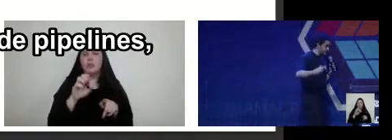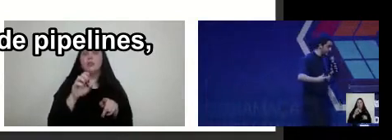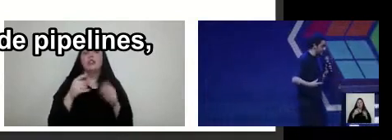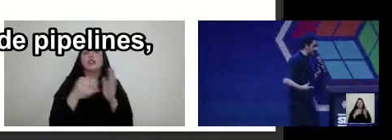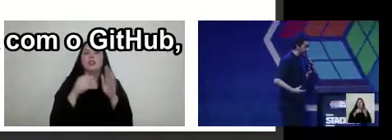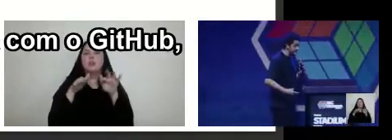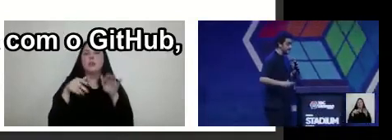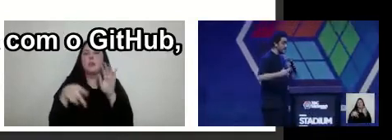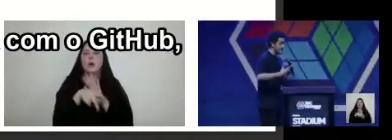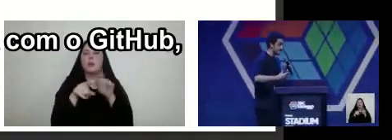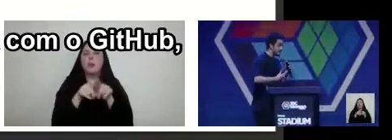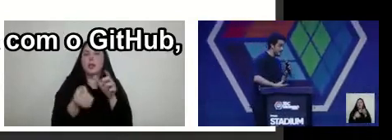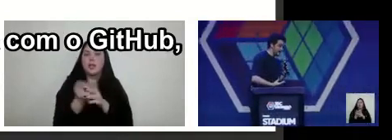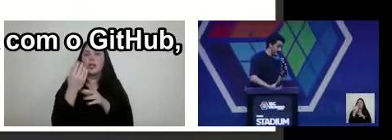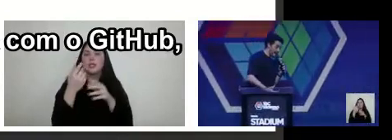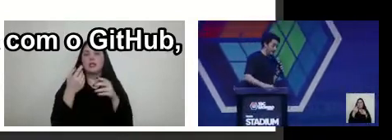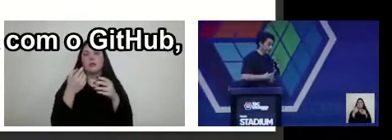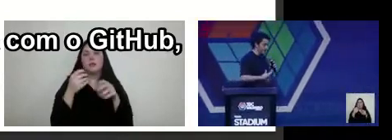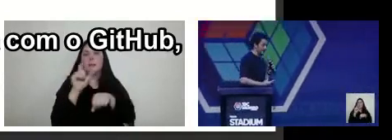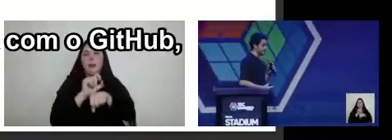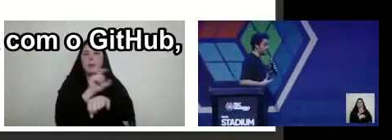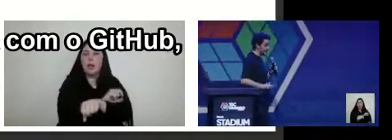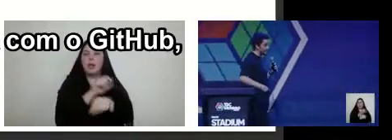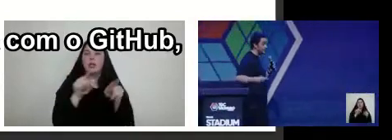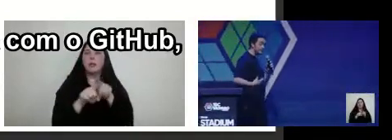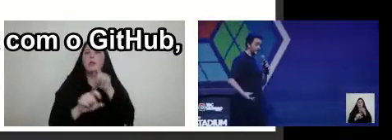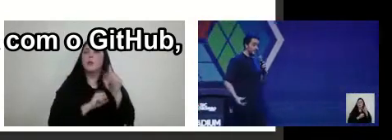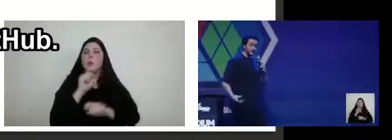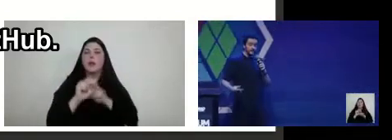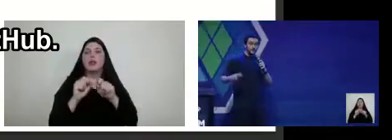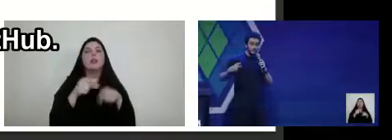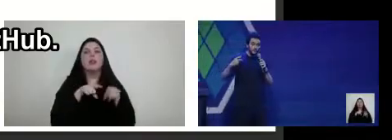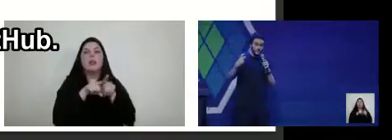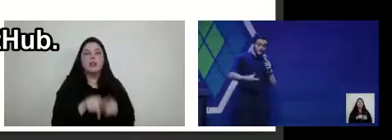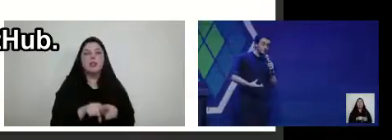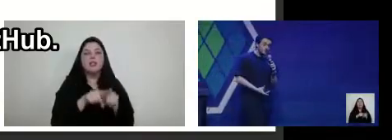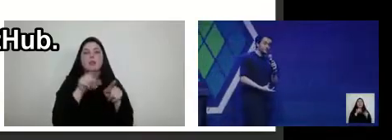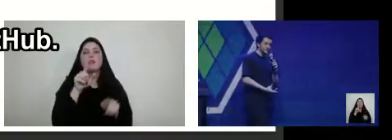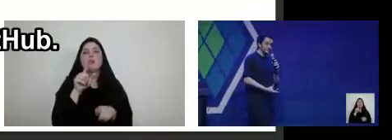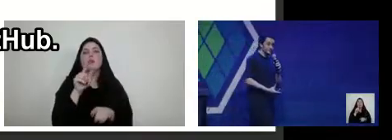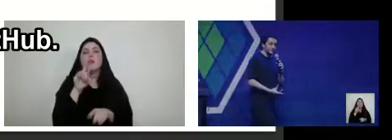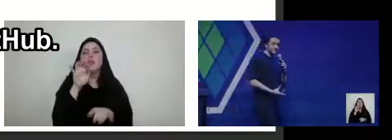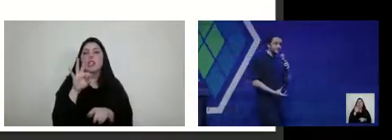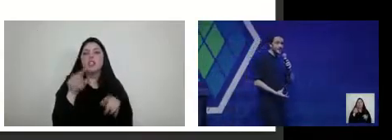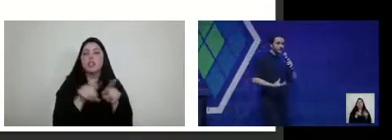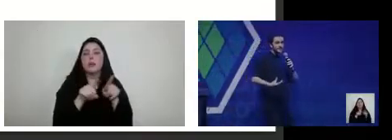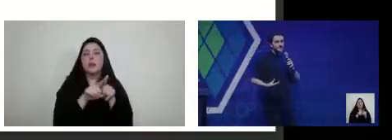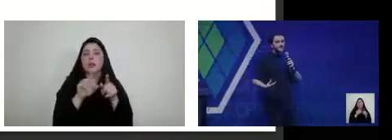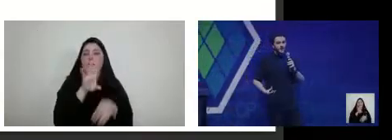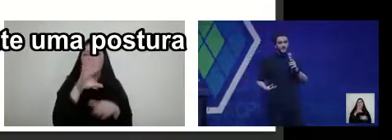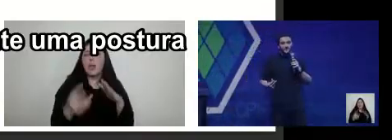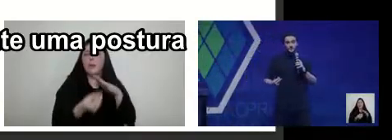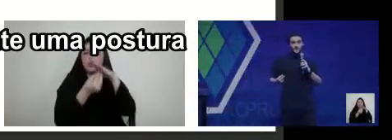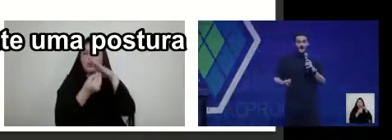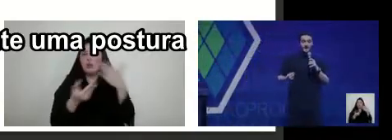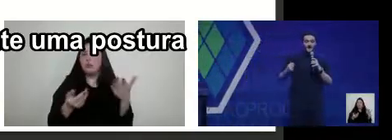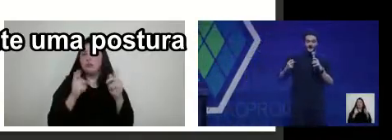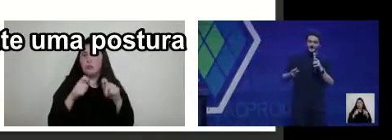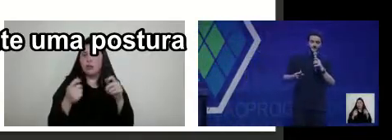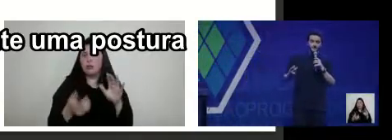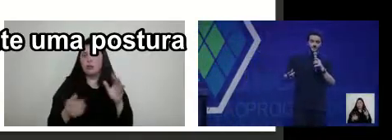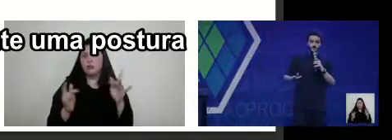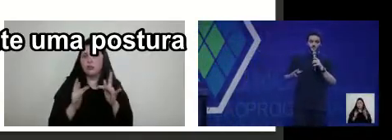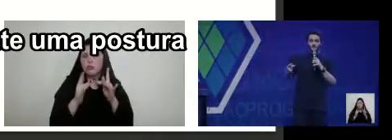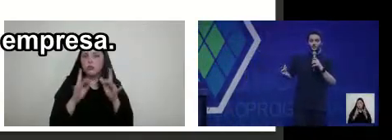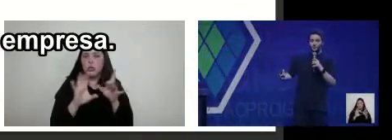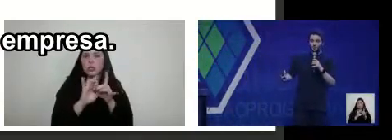processo de criação de pipelines, e também tem uma integração direta com o GitHub, com os repositórios do GitHub. Então, dessa forma, você consegue